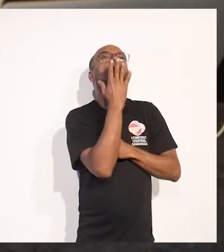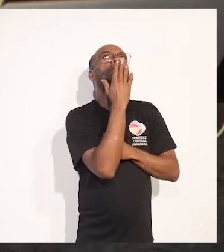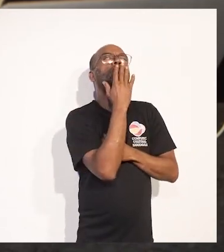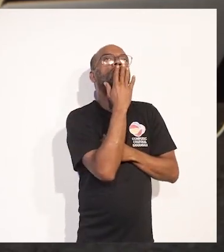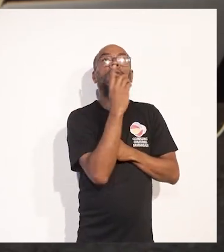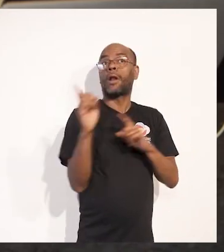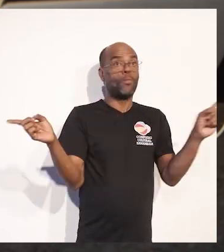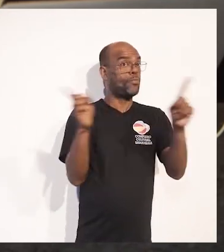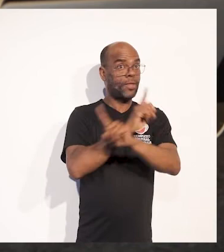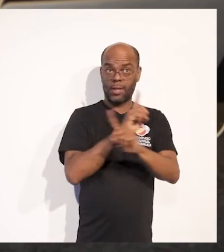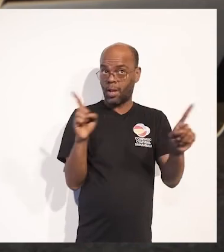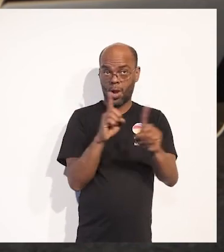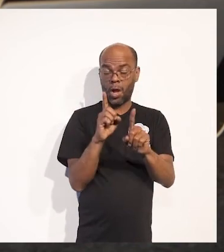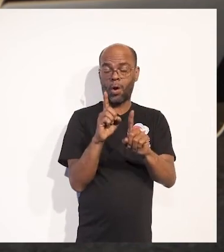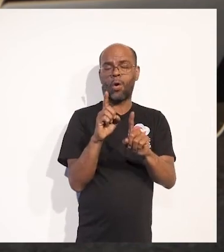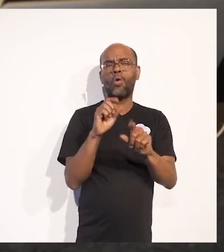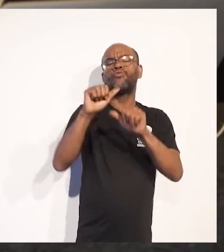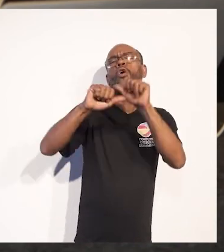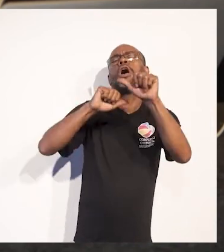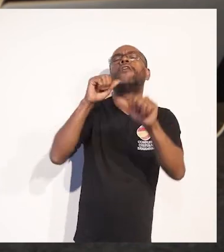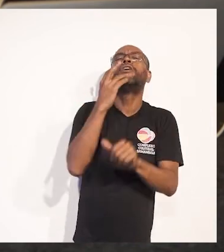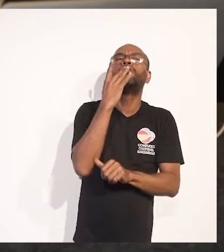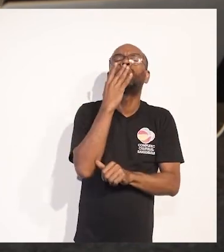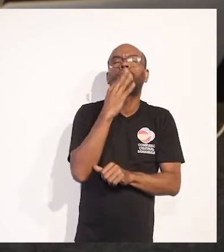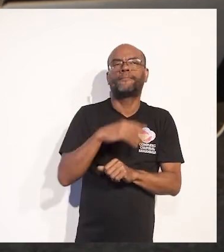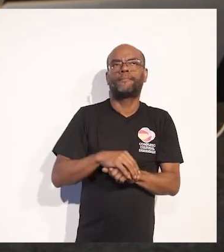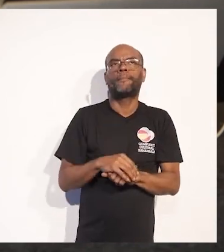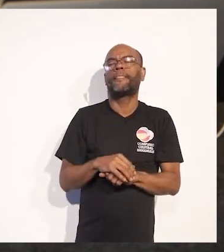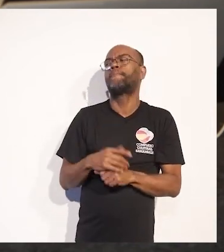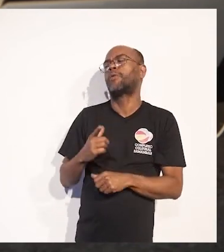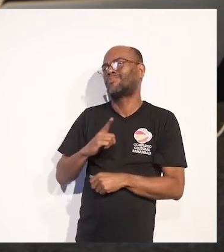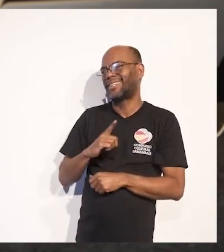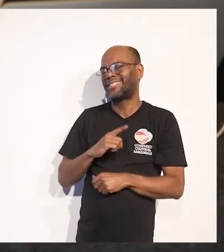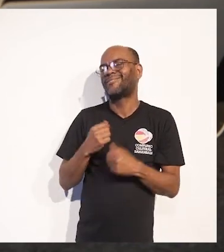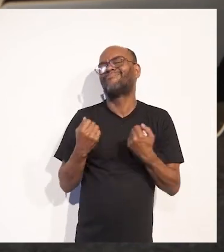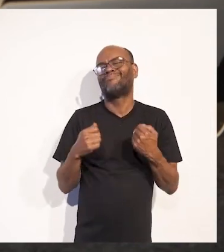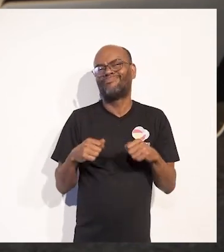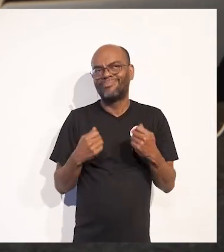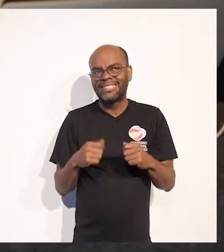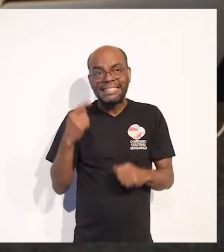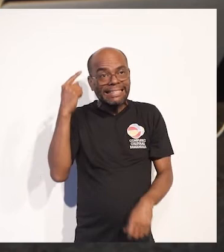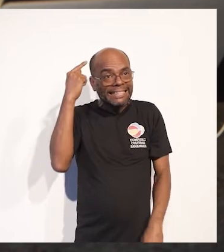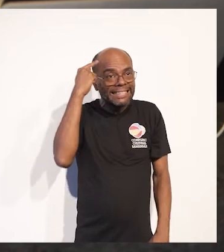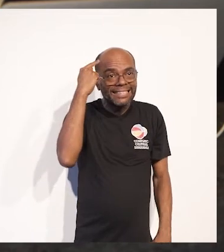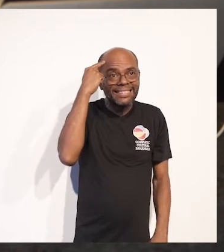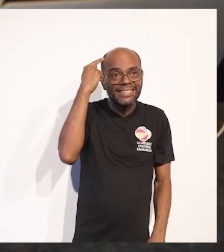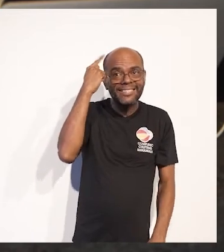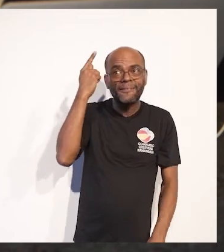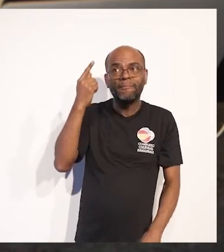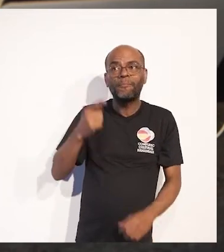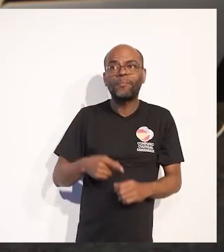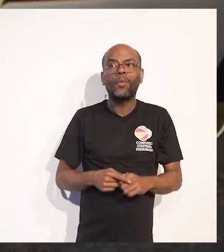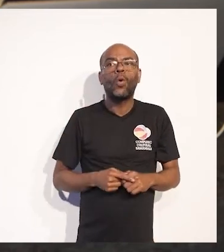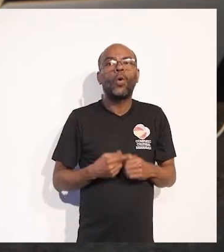não modificava as cores do cenário da Maria Carmen, tá? Então a gente tem que ter muito bem